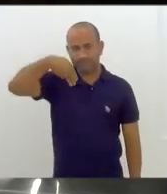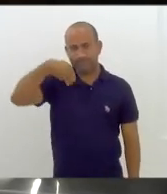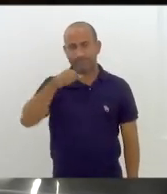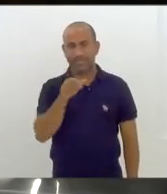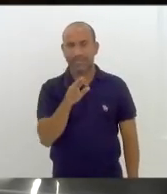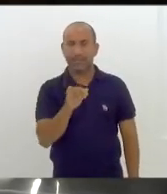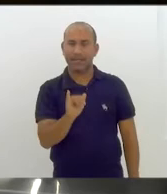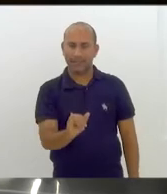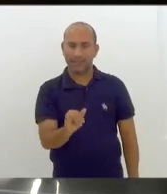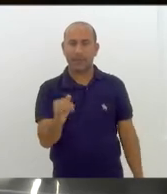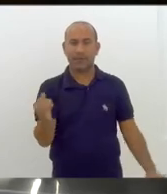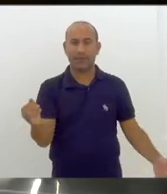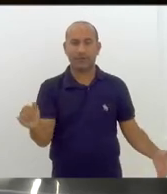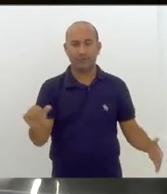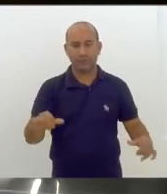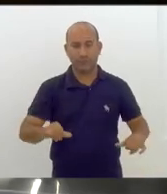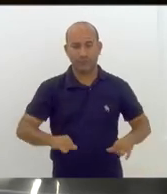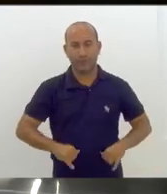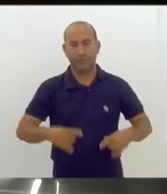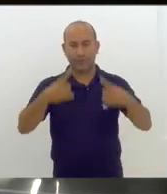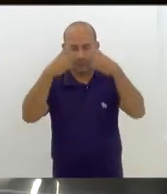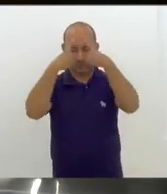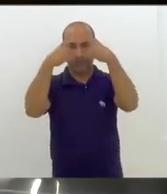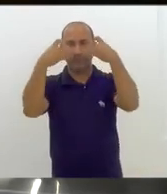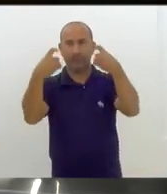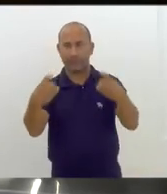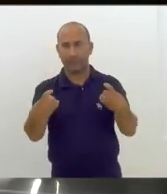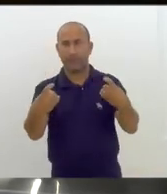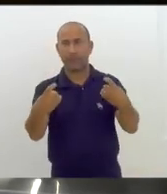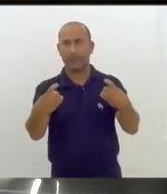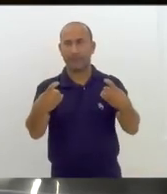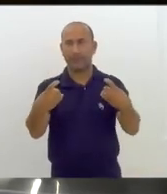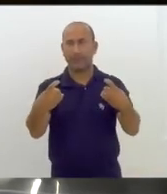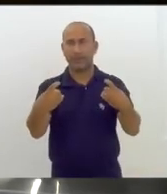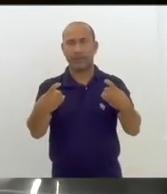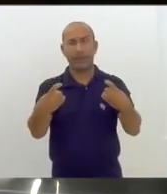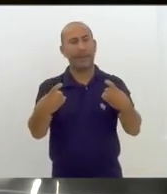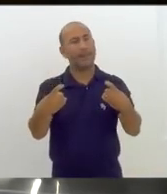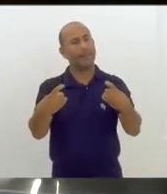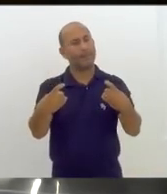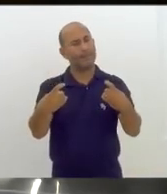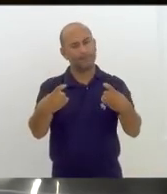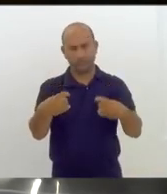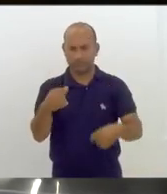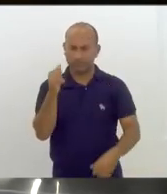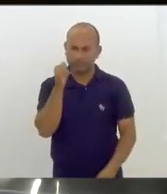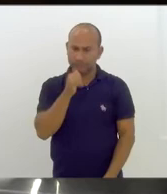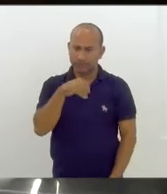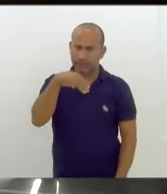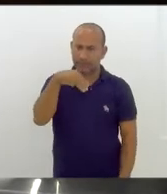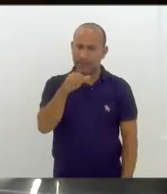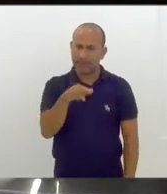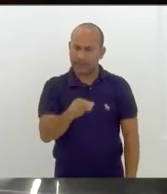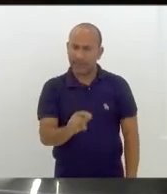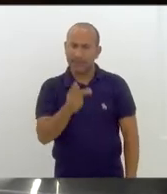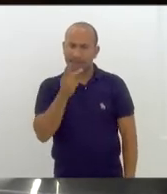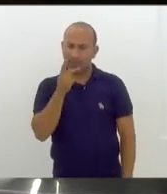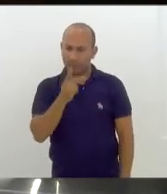vítima de feminicídio. Maria registra essa ocorrência no dia 13 de